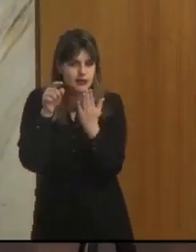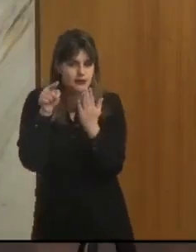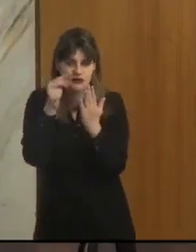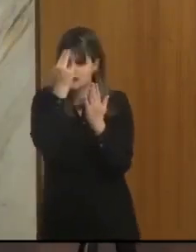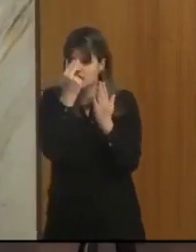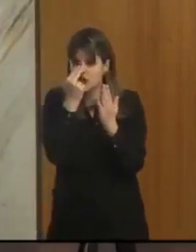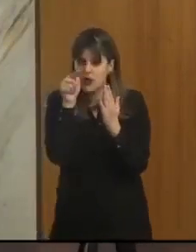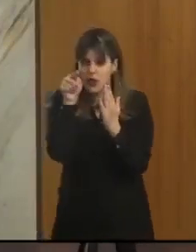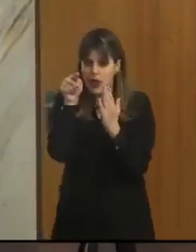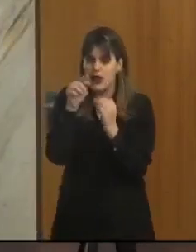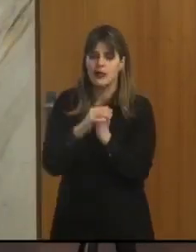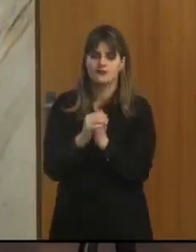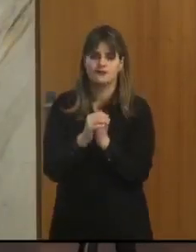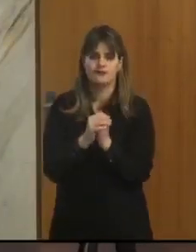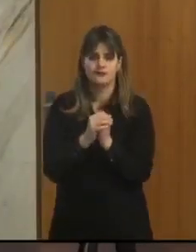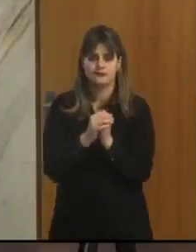castelo lá ao fundo.